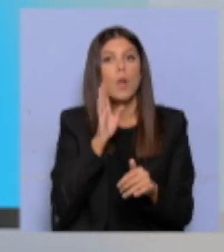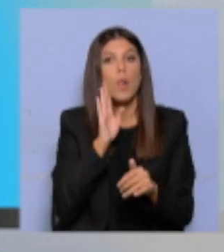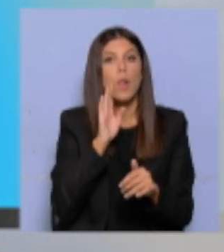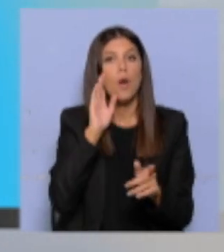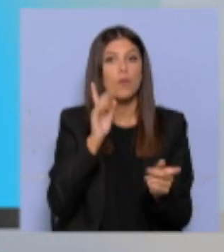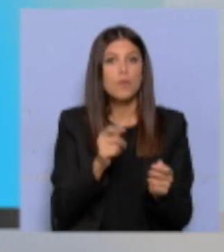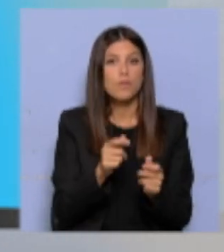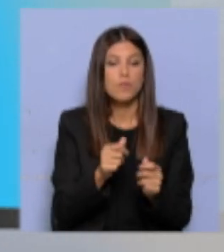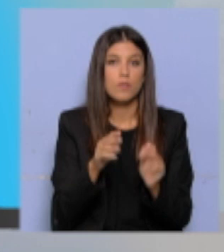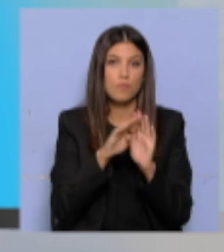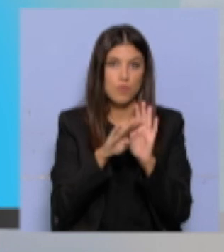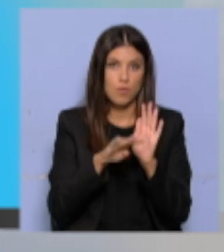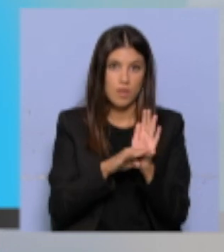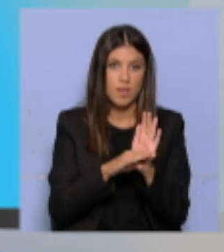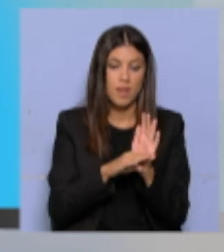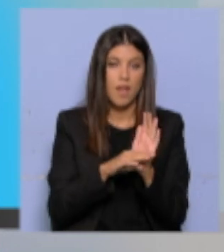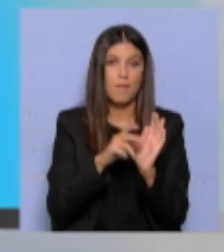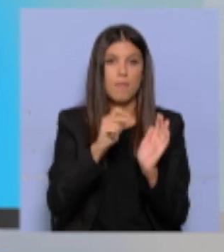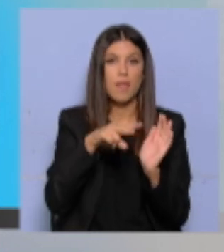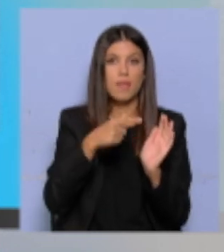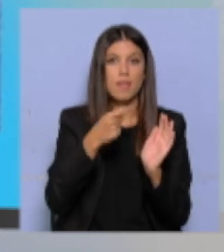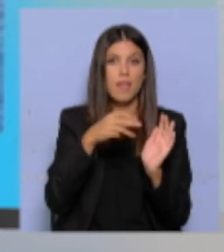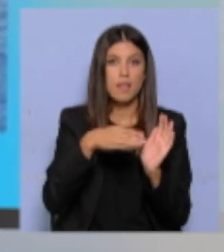programa Eclésia. Basta para isso sintonizar a Antena